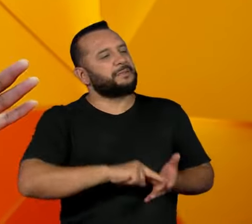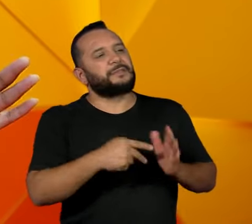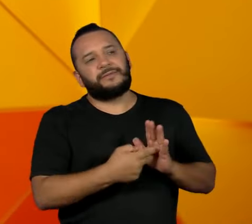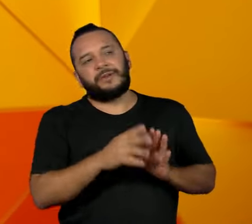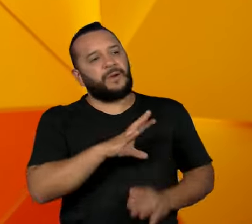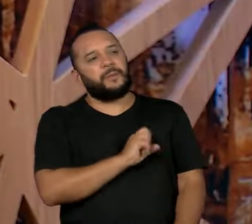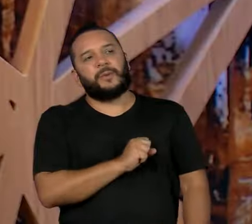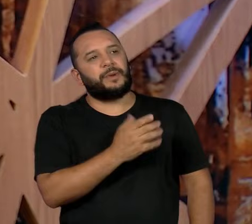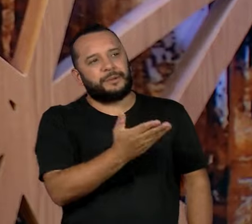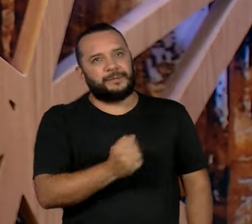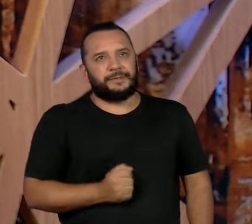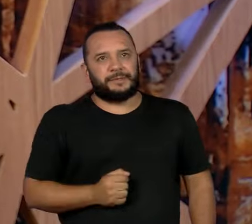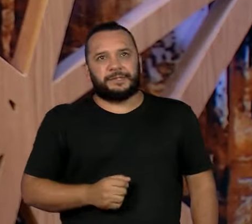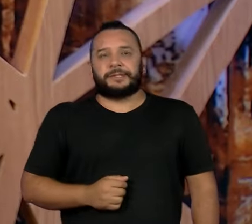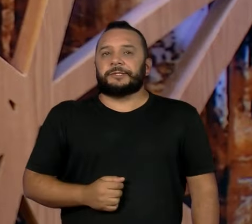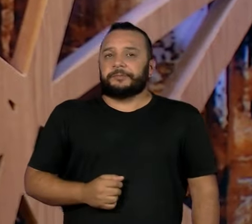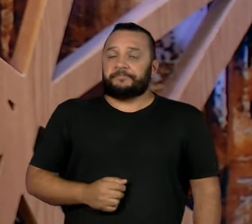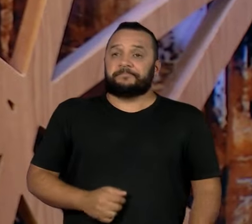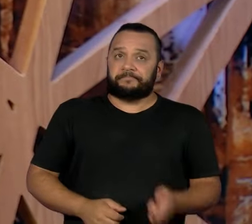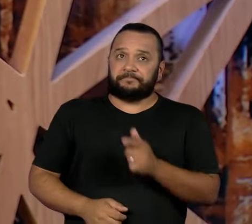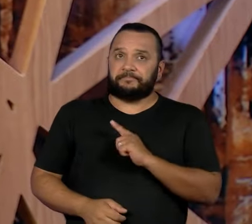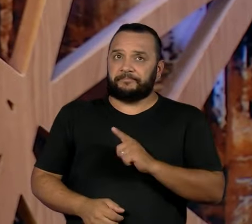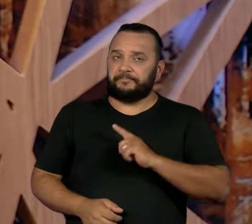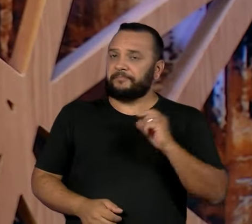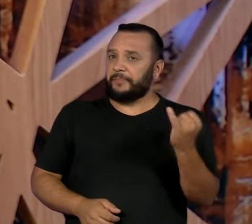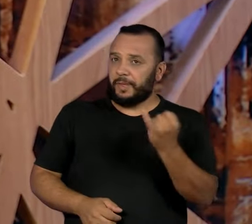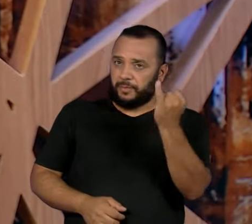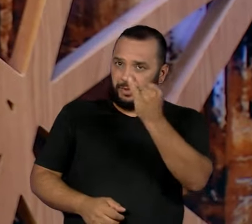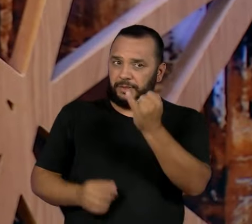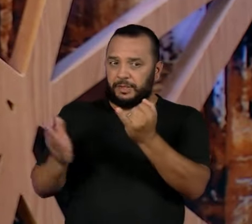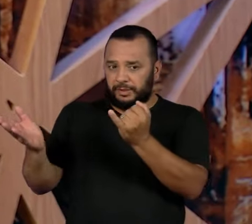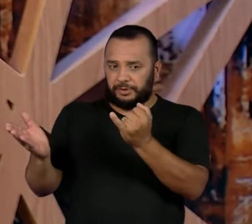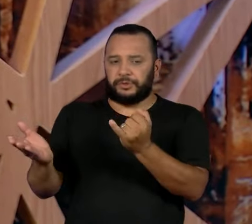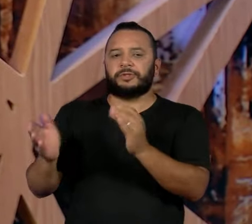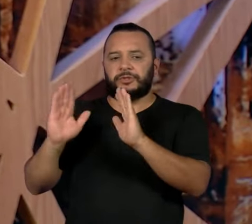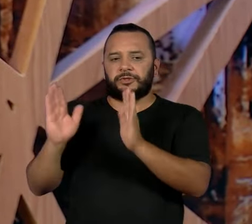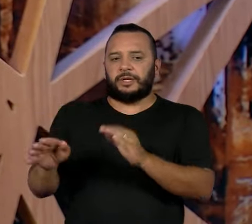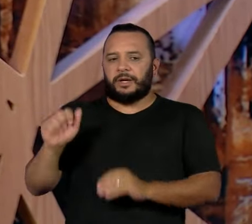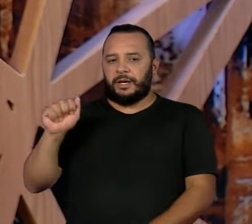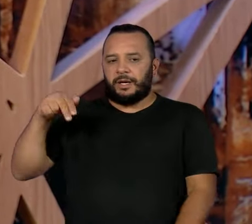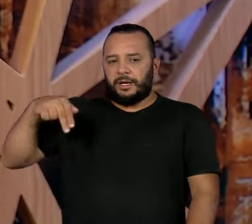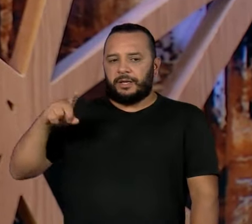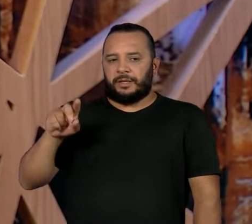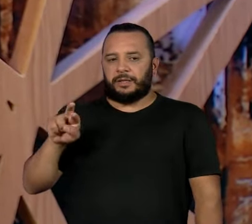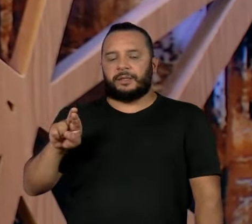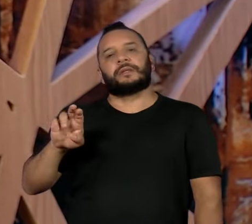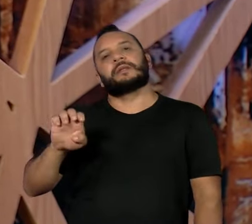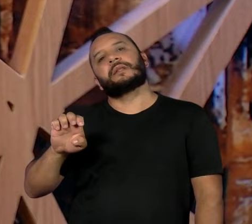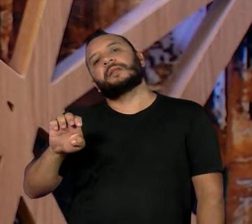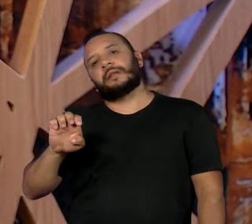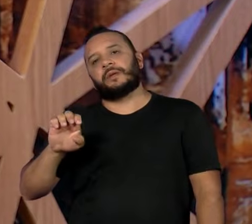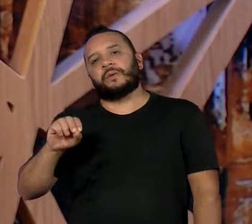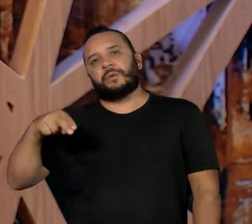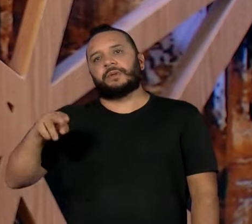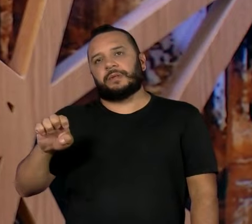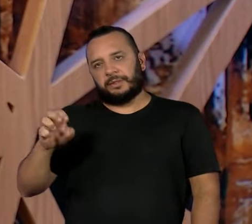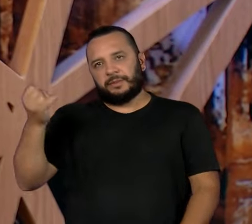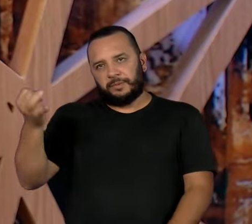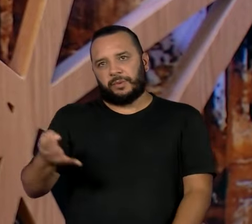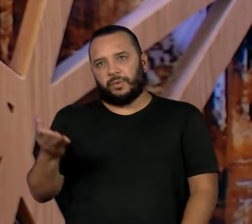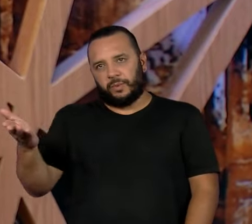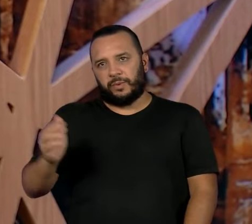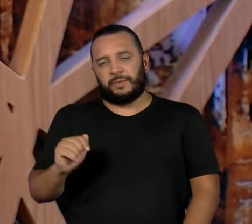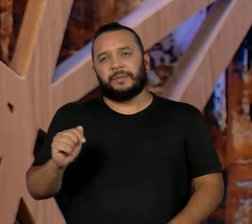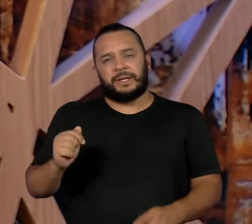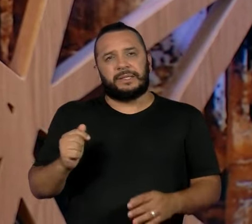amor? Bom, tem algo extremamente importante que ele trouxe, que assim, não tem como definir o amor. Mas eu acredito